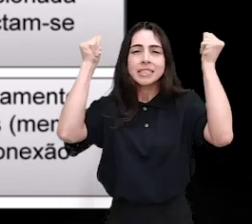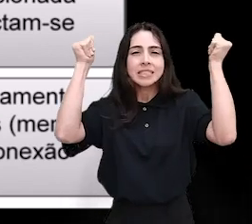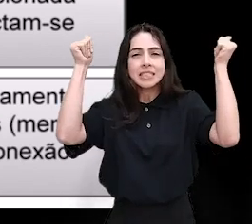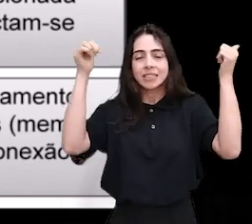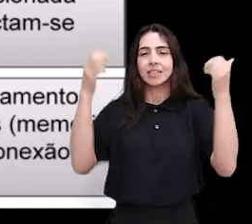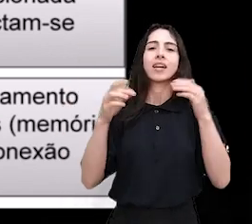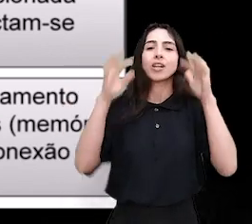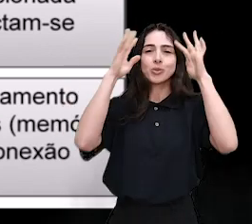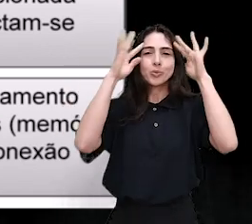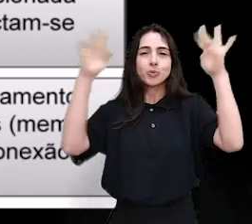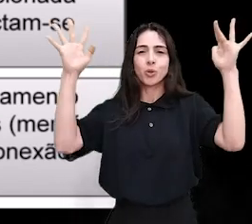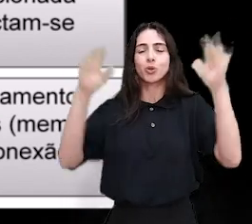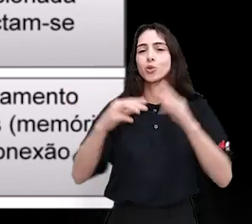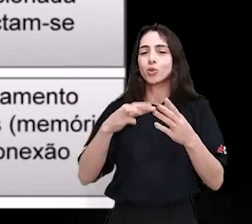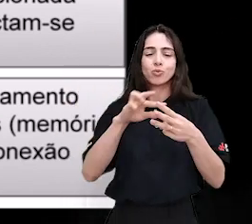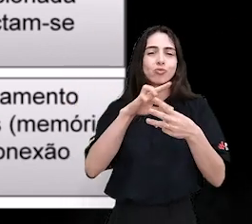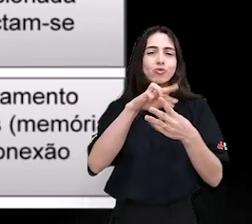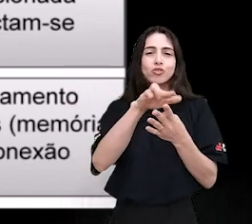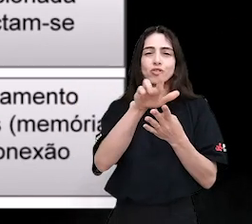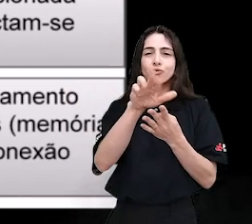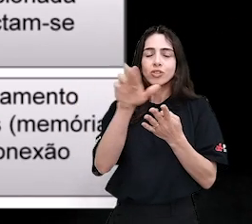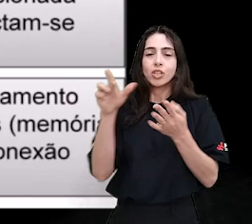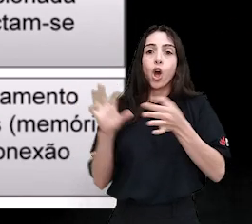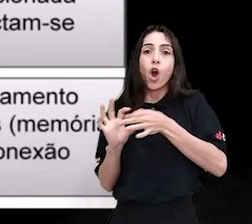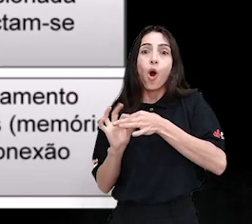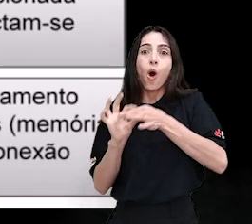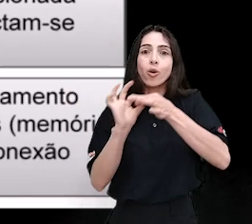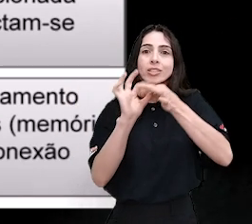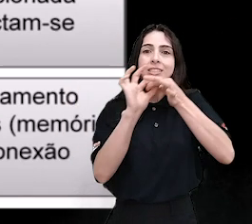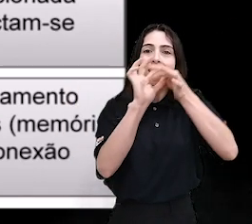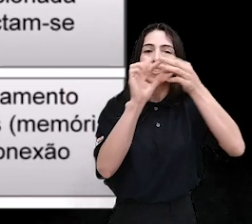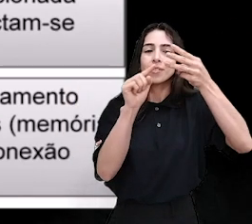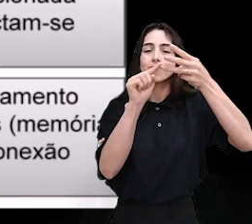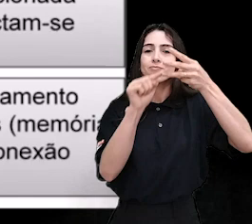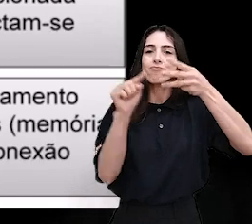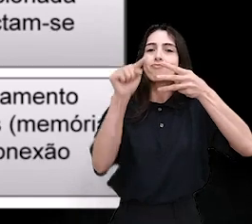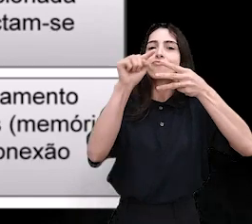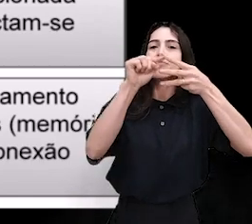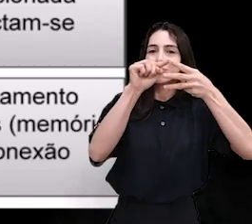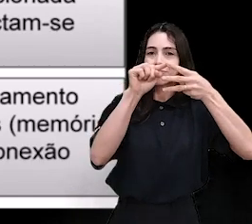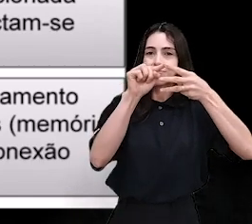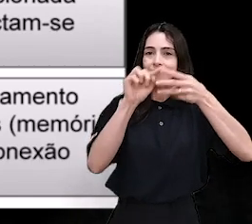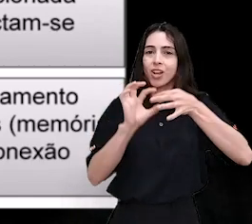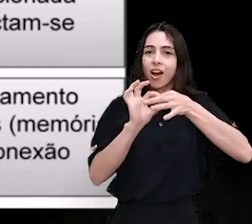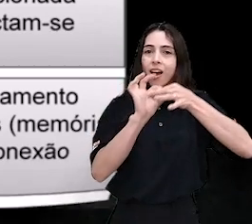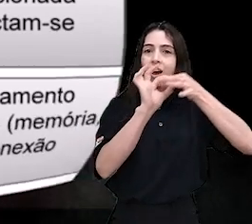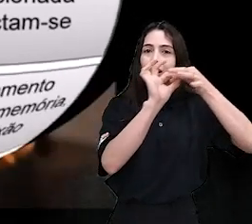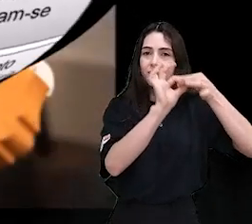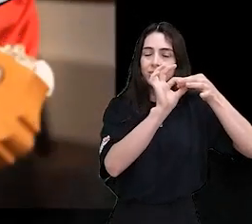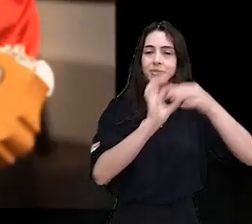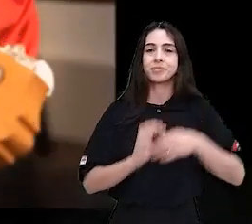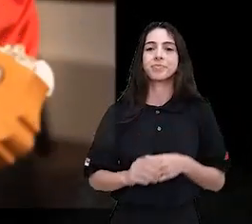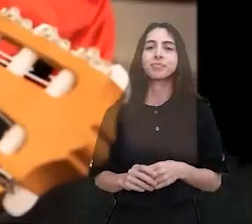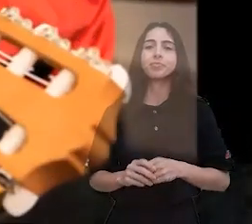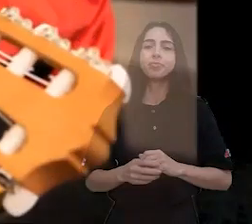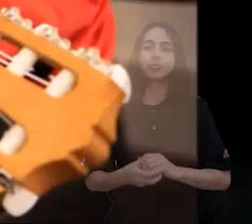simbólicos, pensamento abstrato, entre outras. E a sua conexão são com as áreas